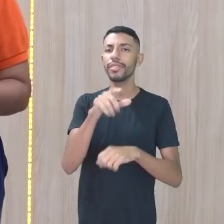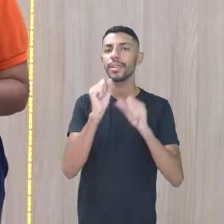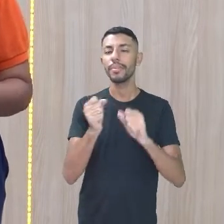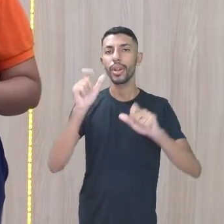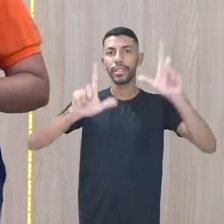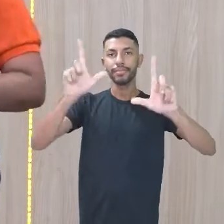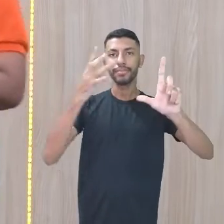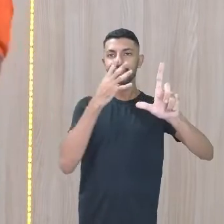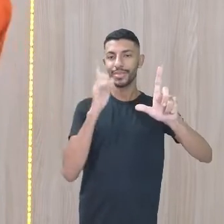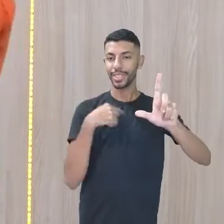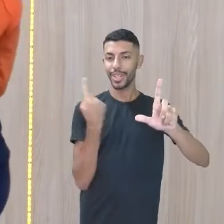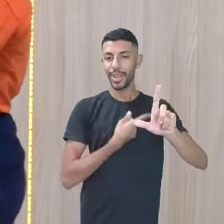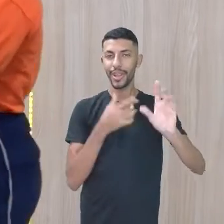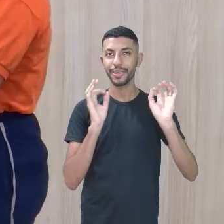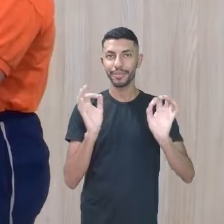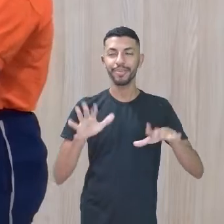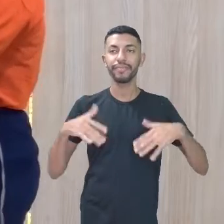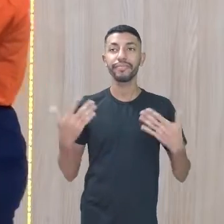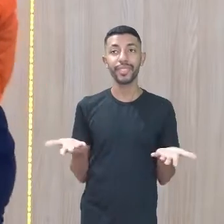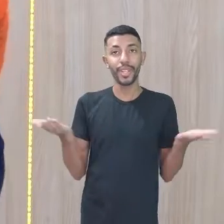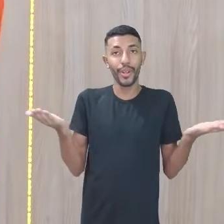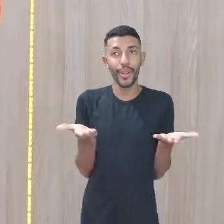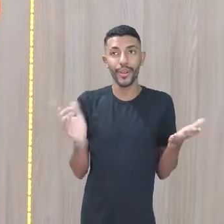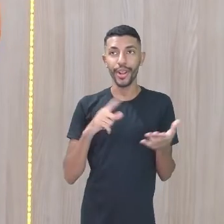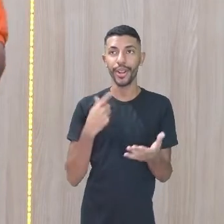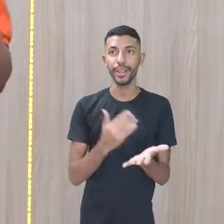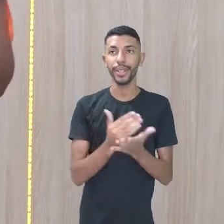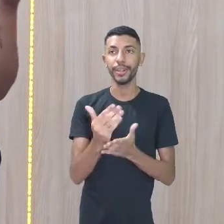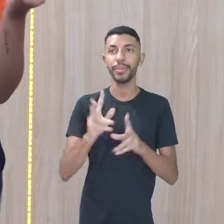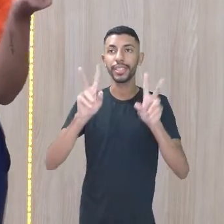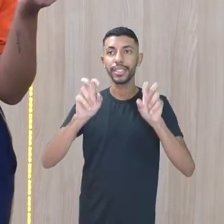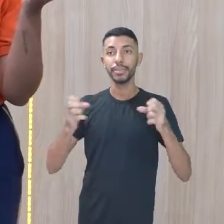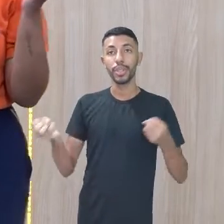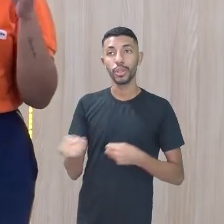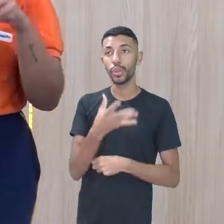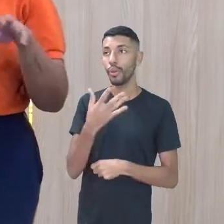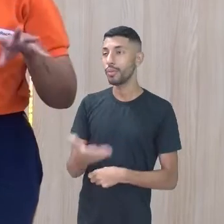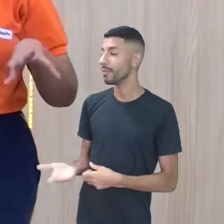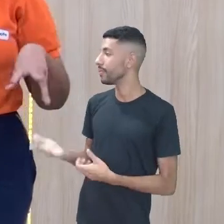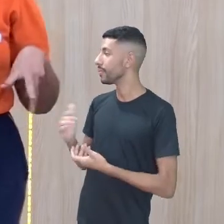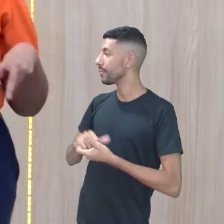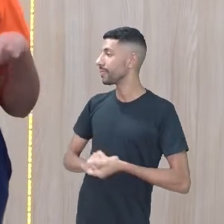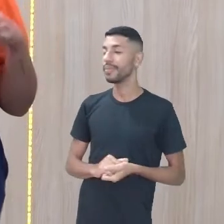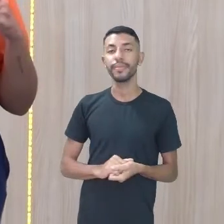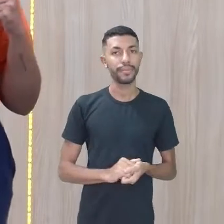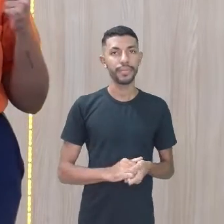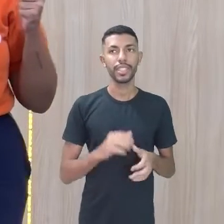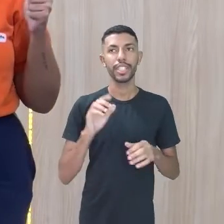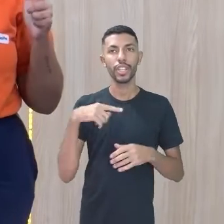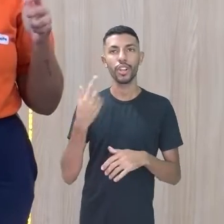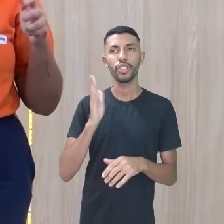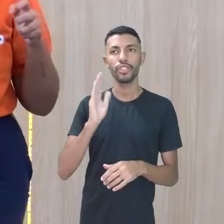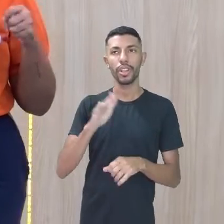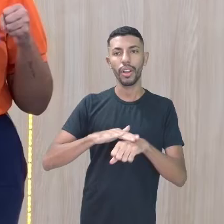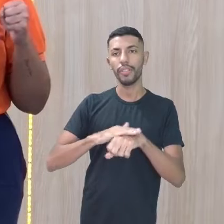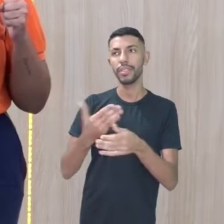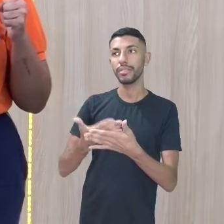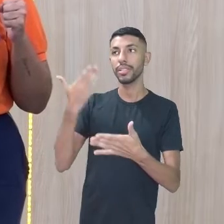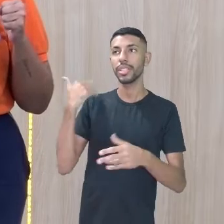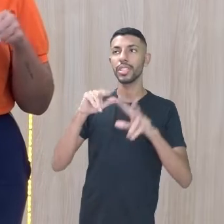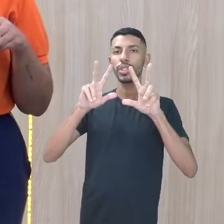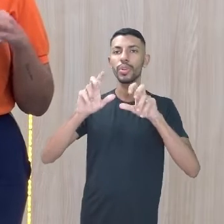TV, certo? Vamos lá, hoje a gente começa um tema novo, né? A gente vinha conversando sobre os